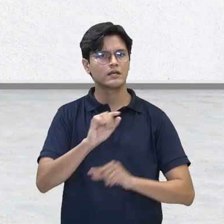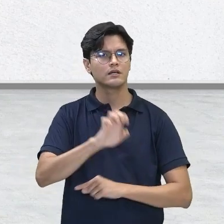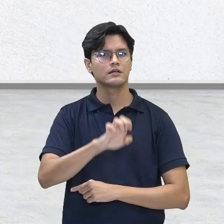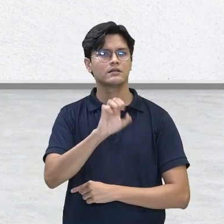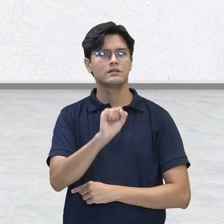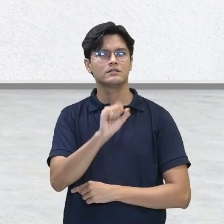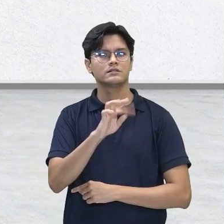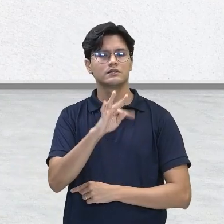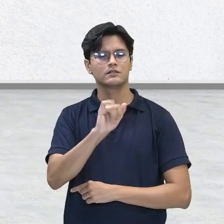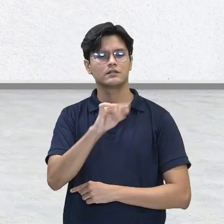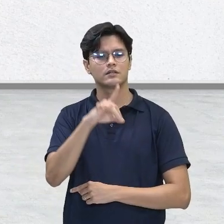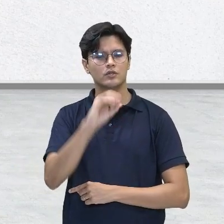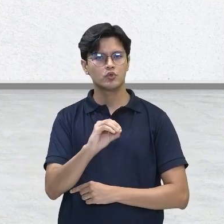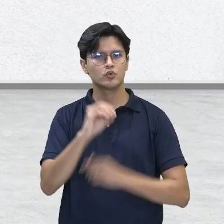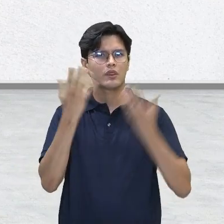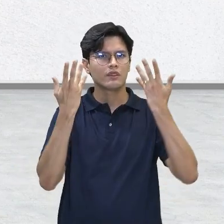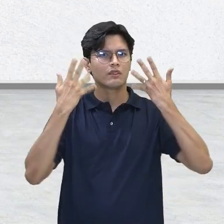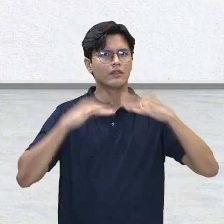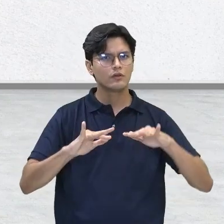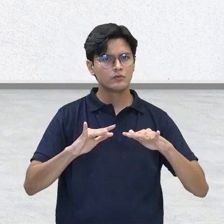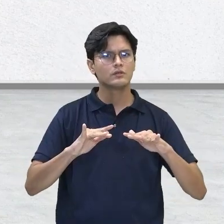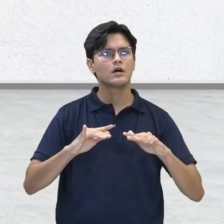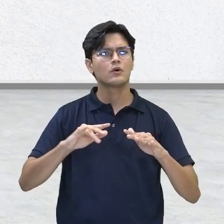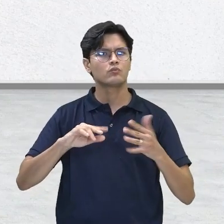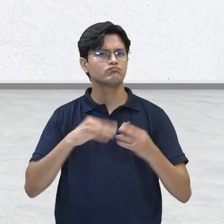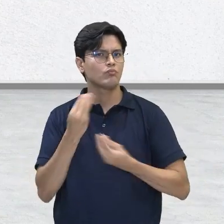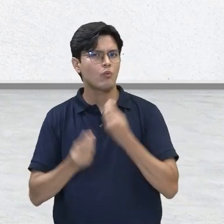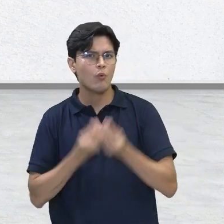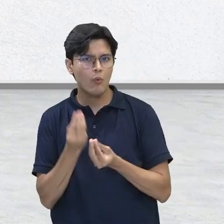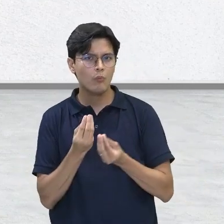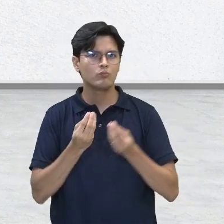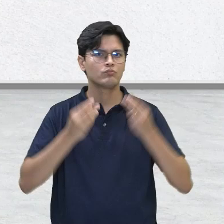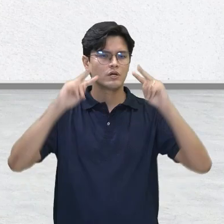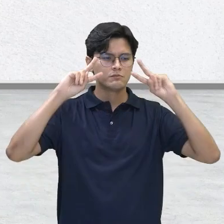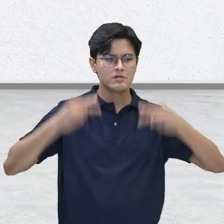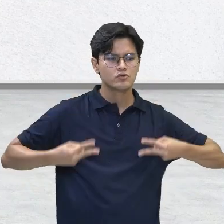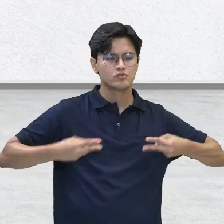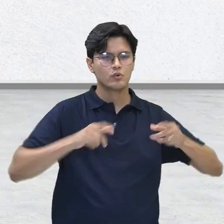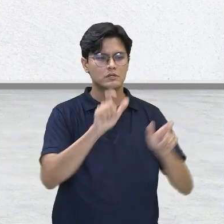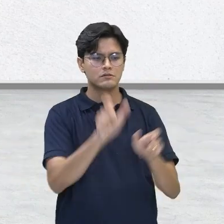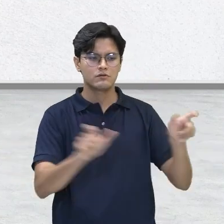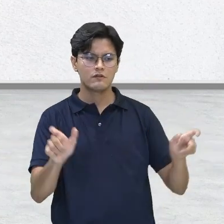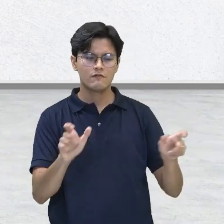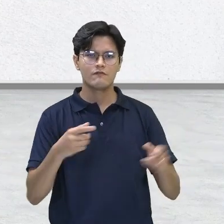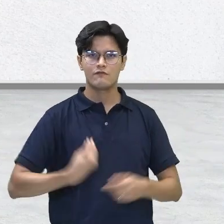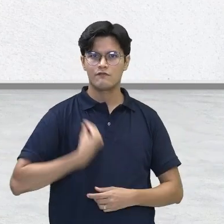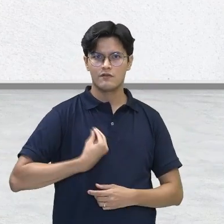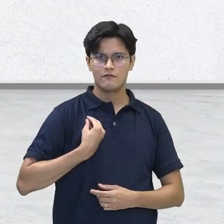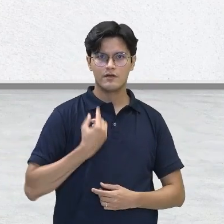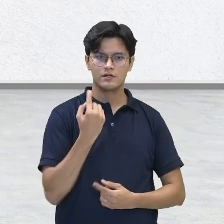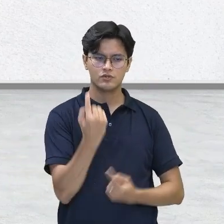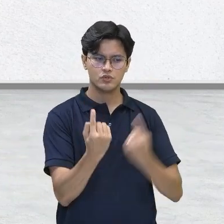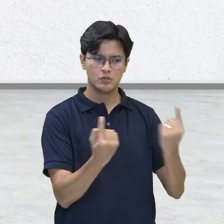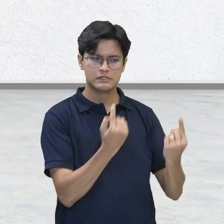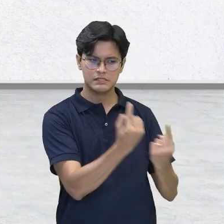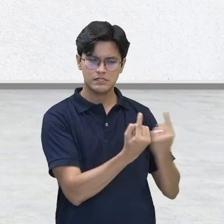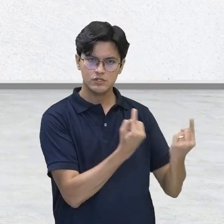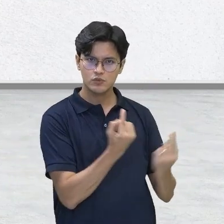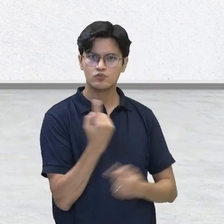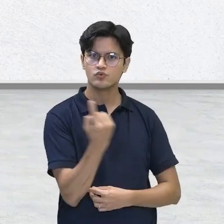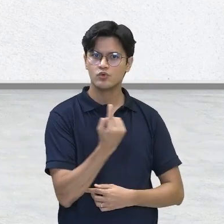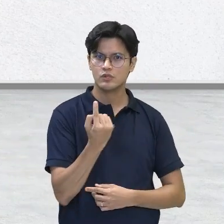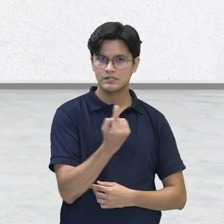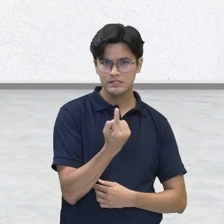viviam solitária, pobre, desagradável, brutal e curta. O